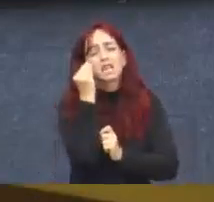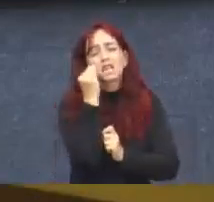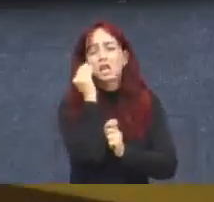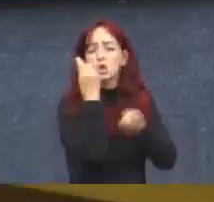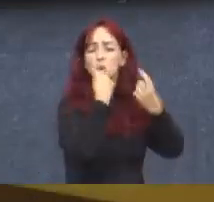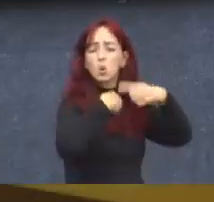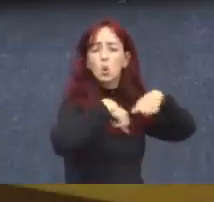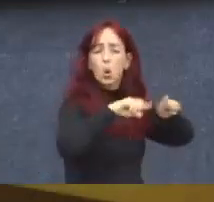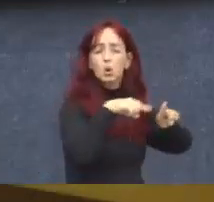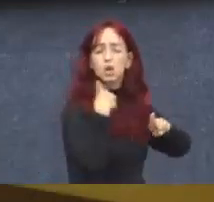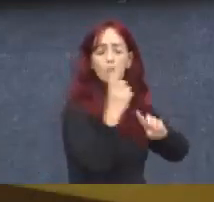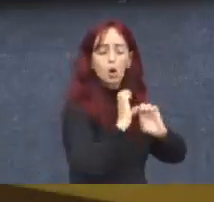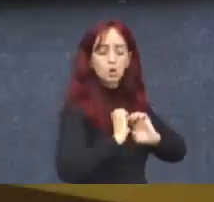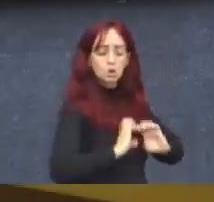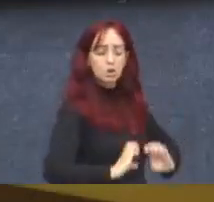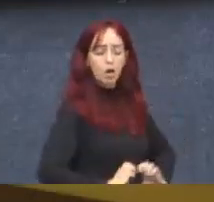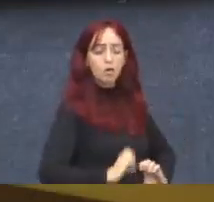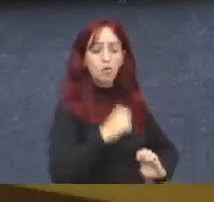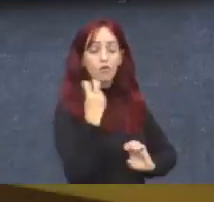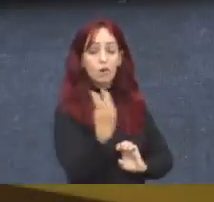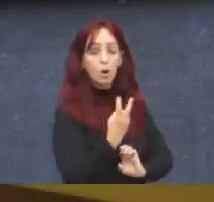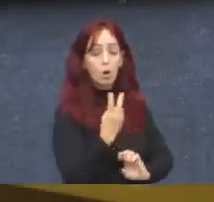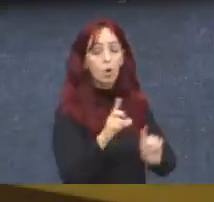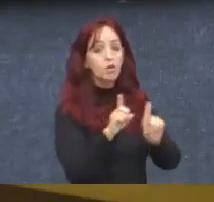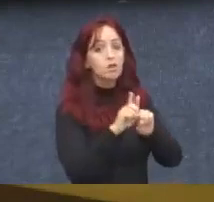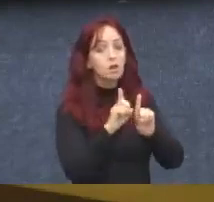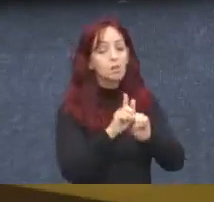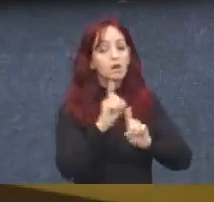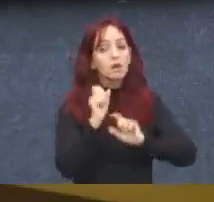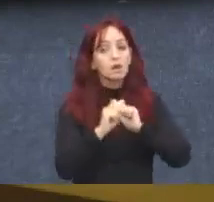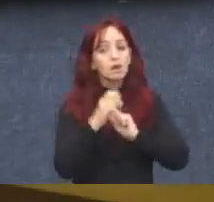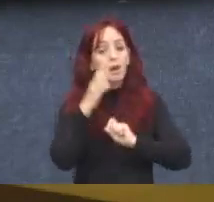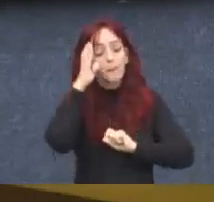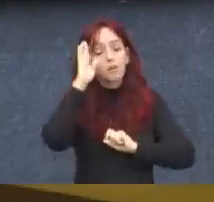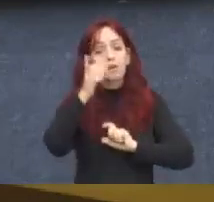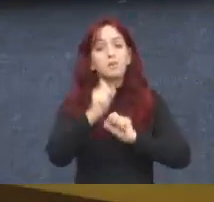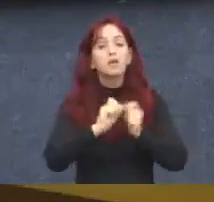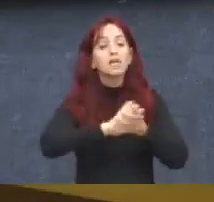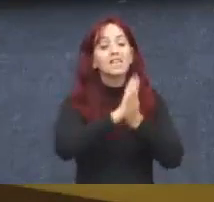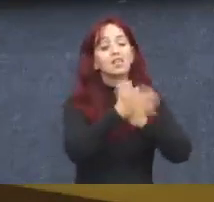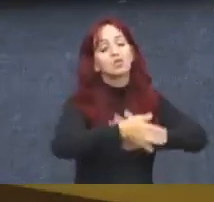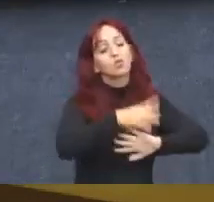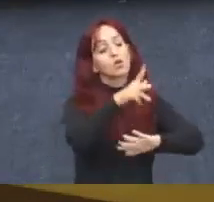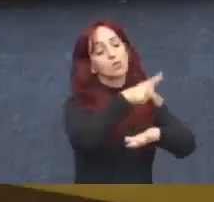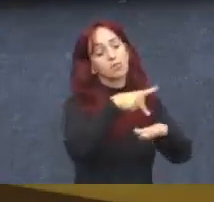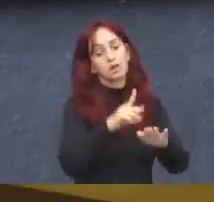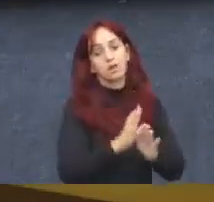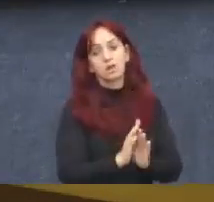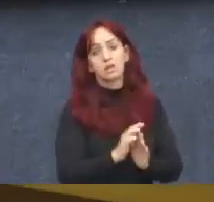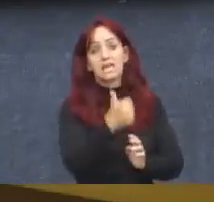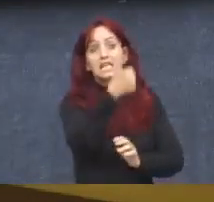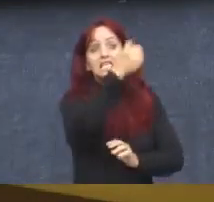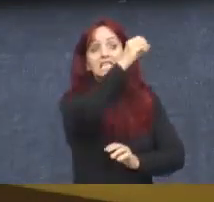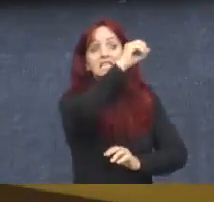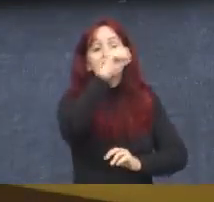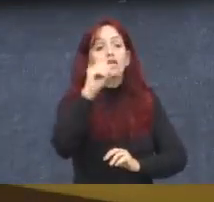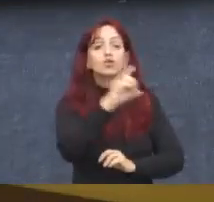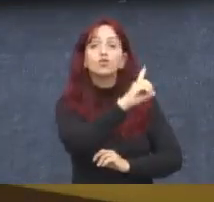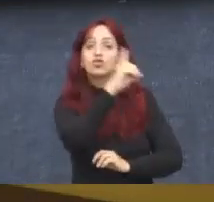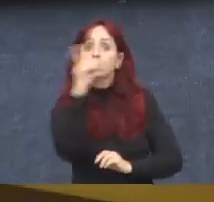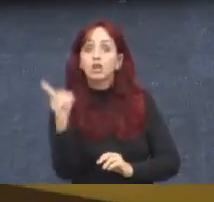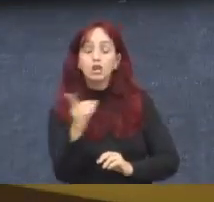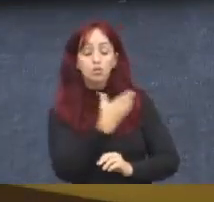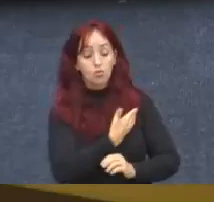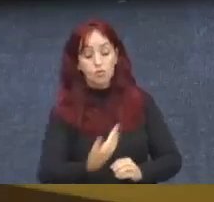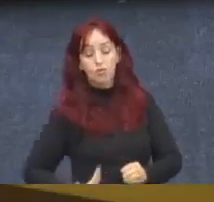nossos princípios, valores e, principalmente, está destruindo o país. 100 dias desse